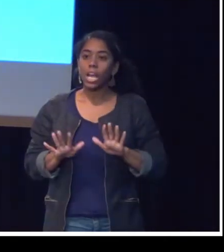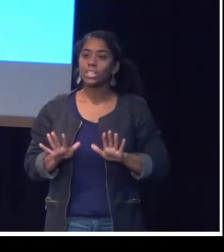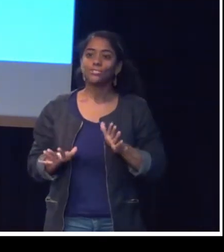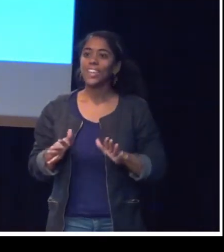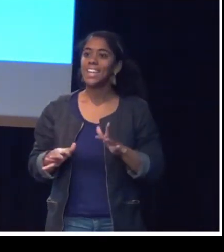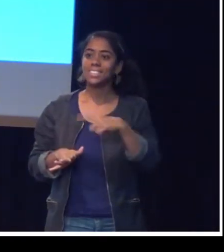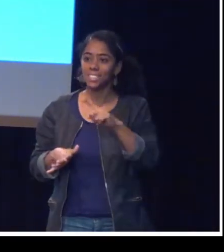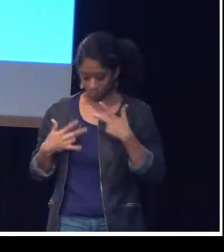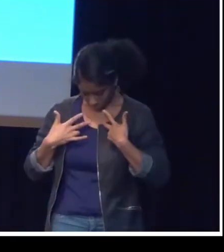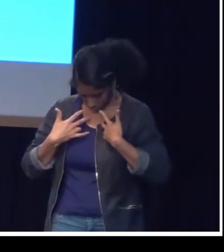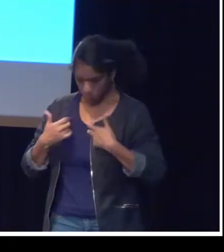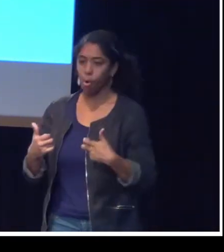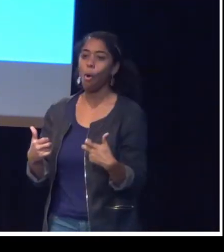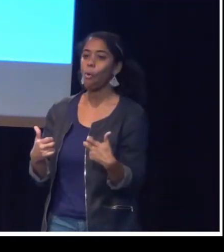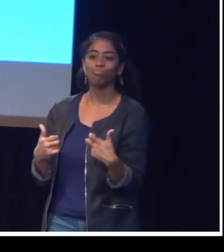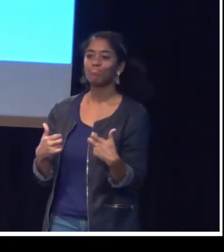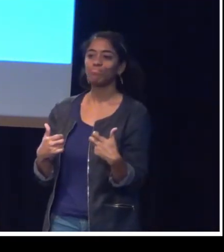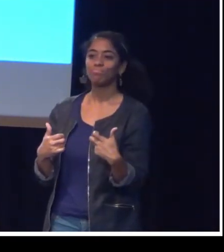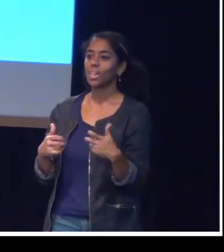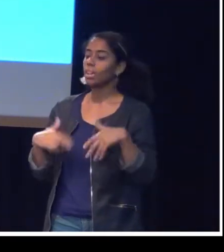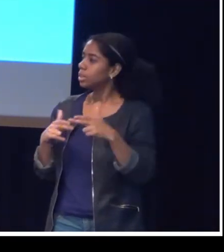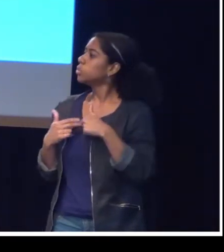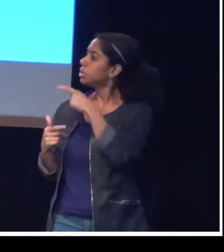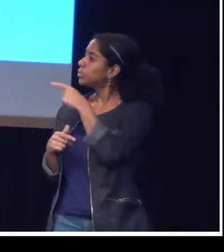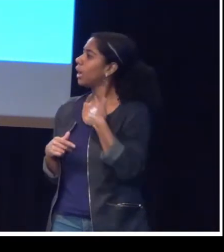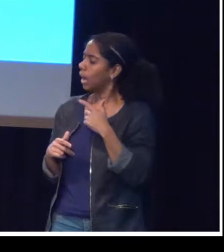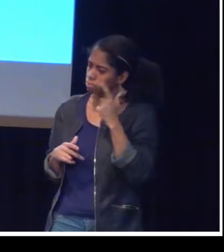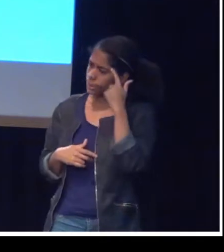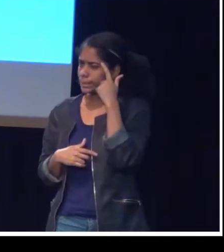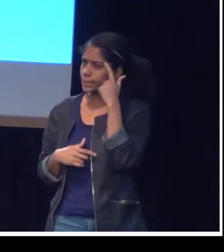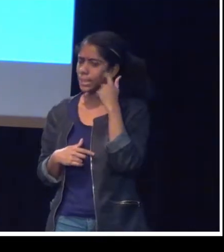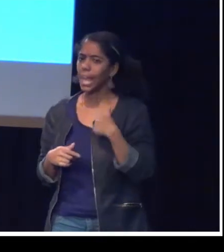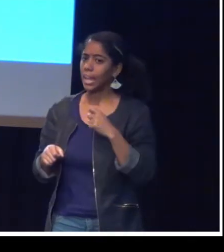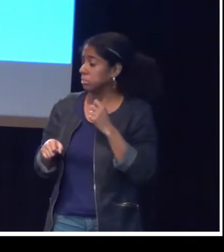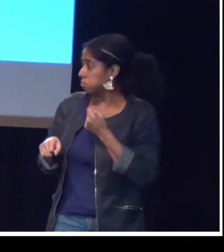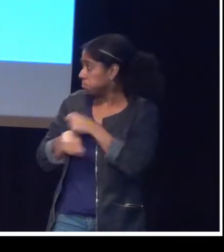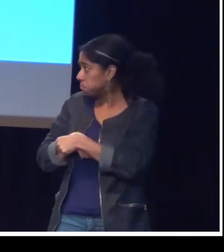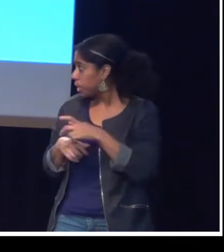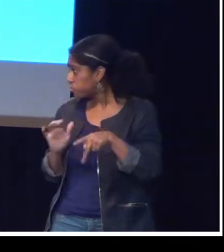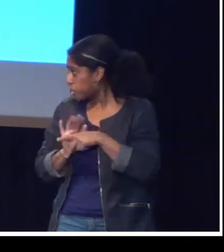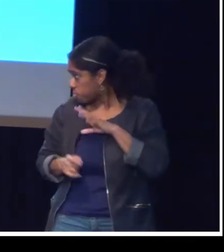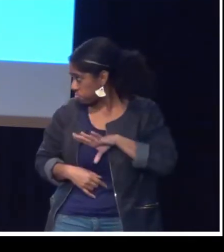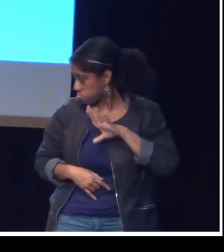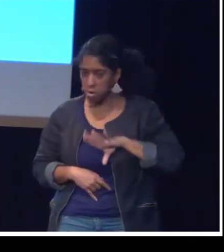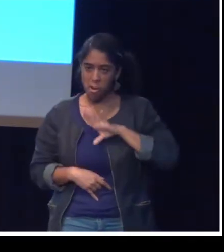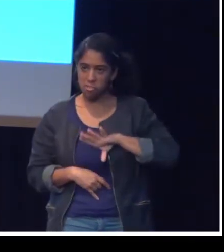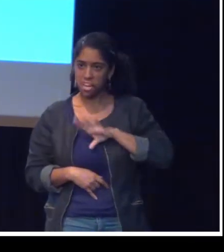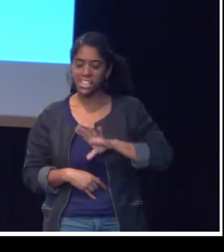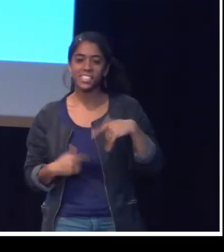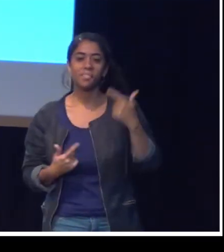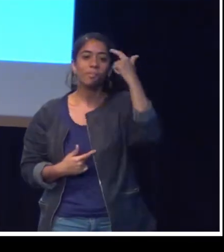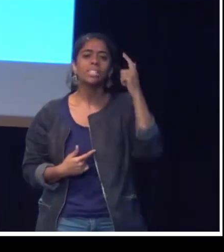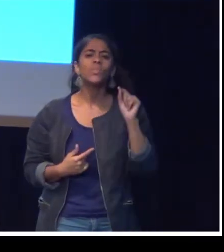fazemos. E aí eu fui buscar, já que é um congresso, um simpósio de língua portuguesa, eu fui buscar o que era esse sentido de atitude. O que é atitude? E